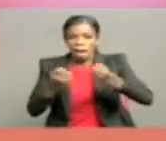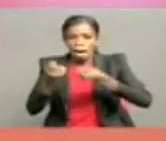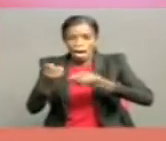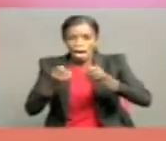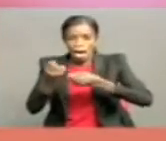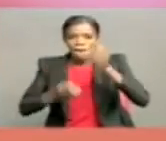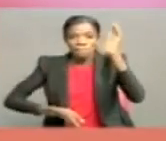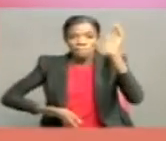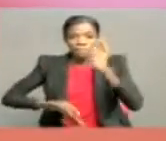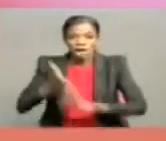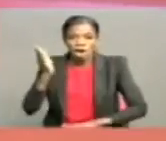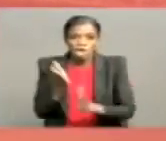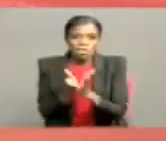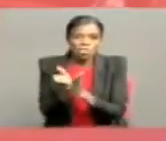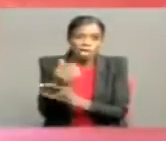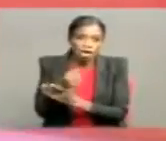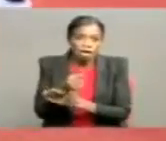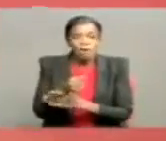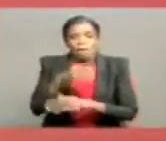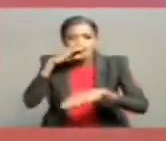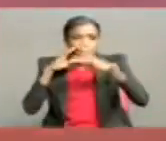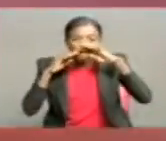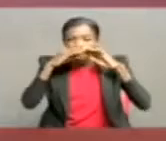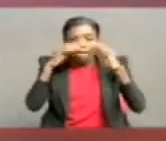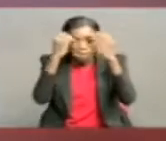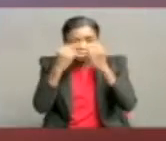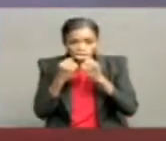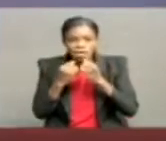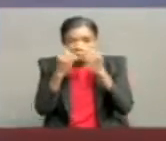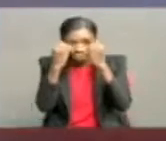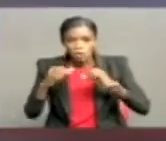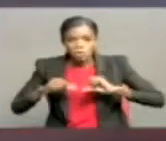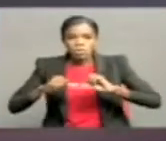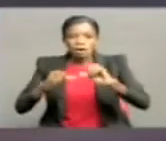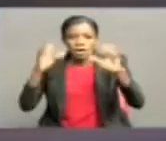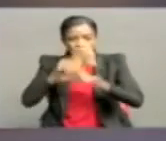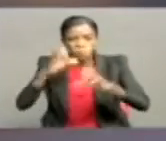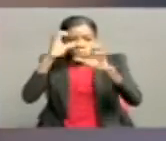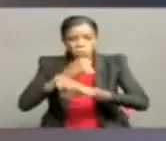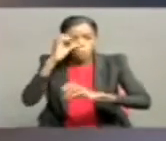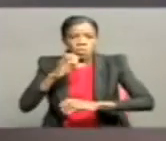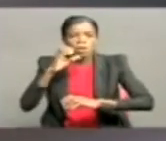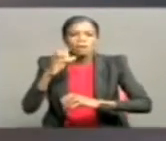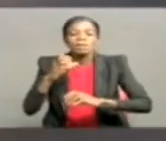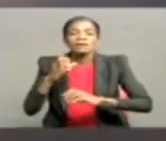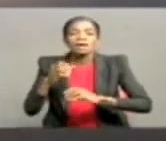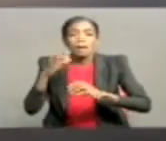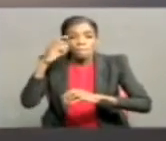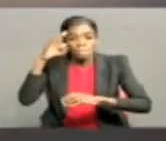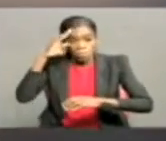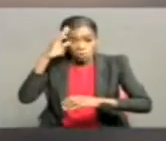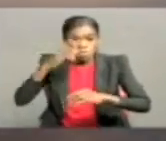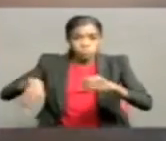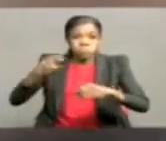pelo bairro, tentei fugir os humilhantes, mas eles estão sempre a mim atrás. Então, assim que eu saio na rua, é assim que aparece a polícia, graças a